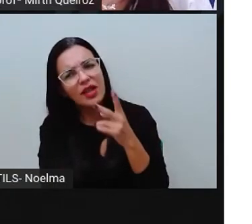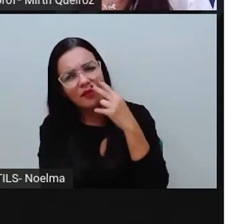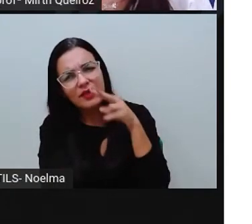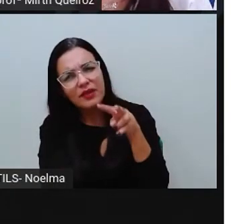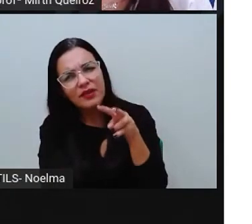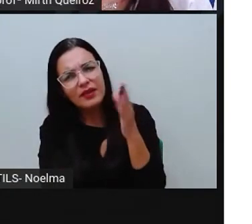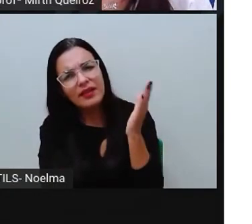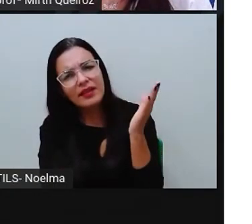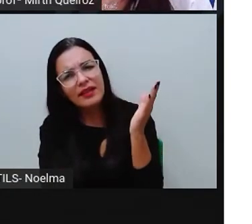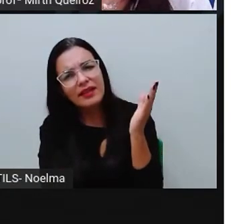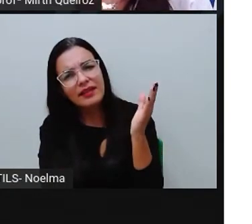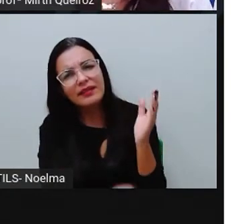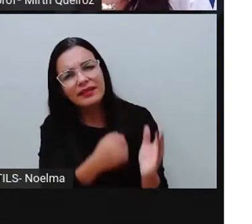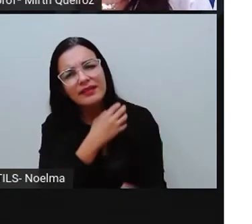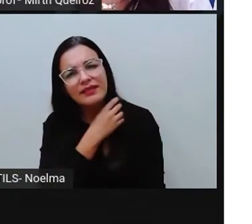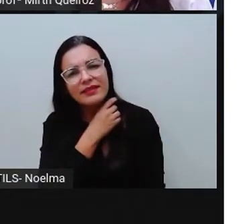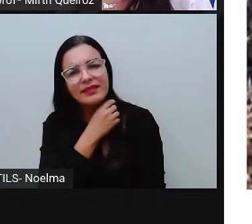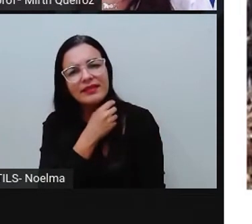animais?